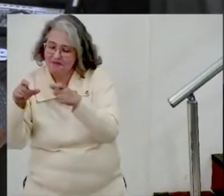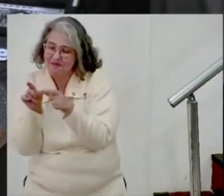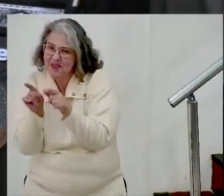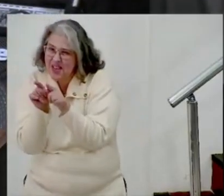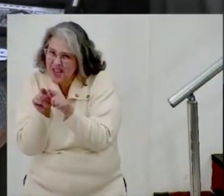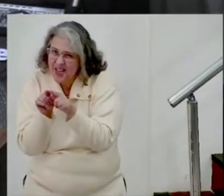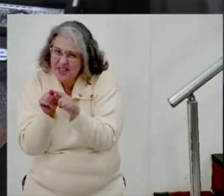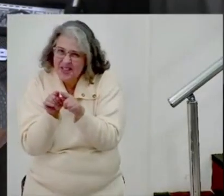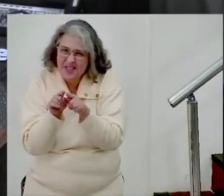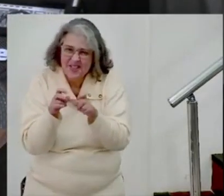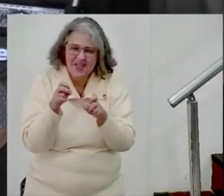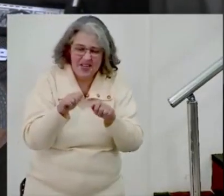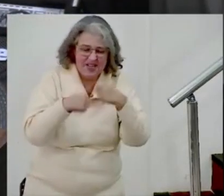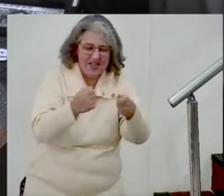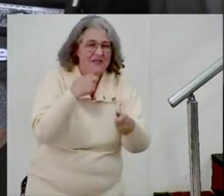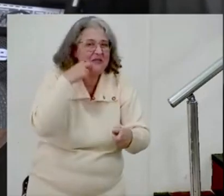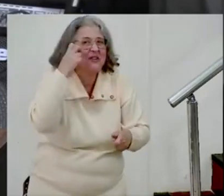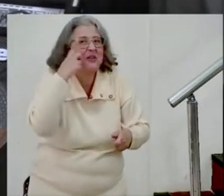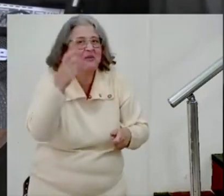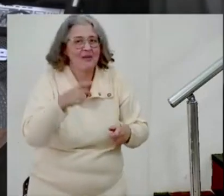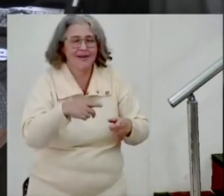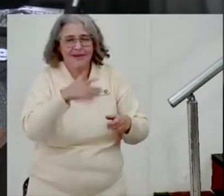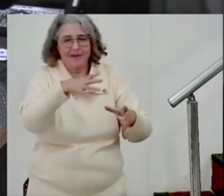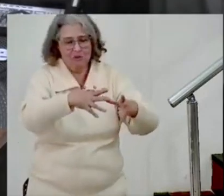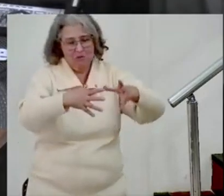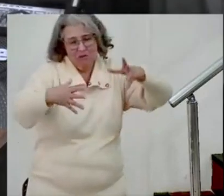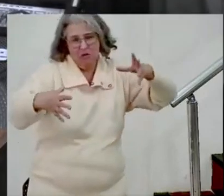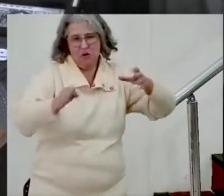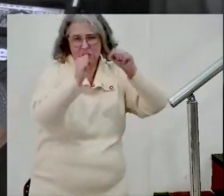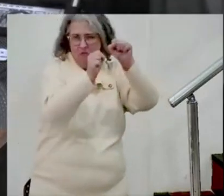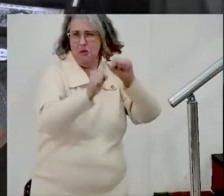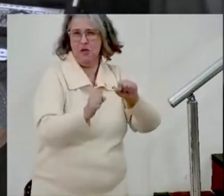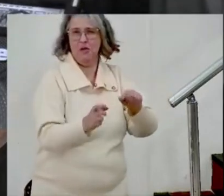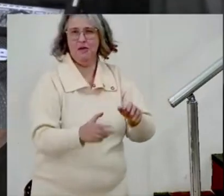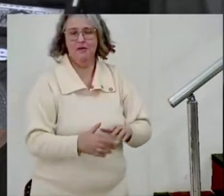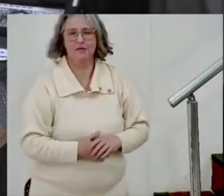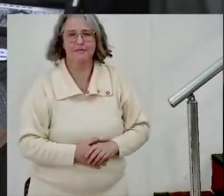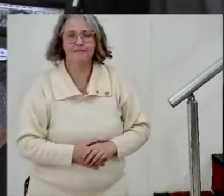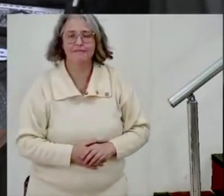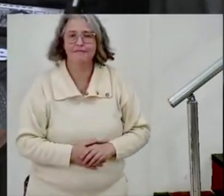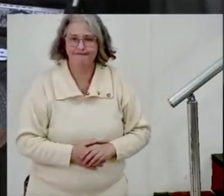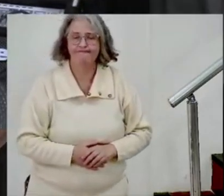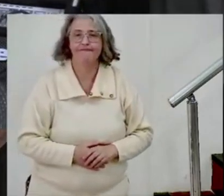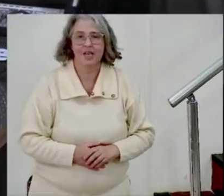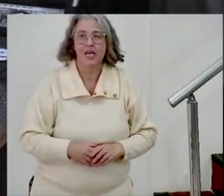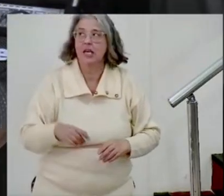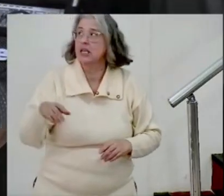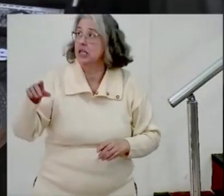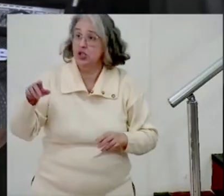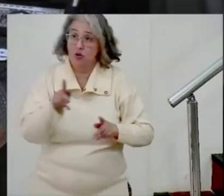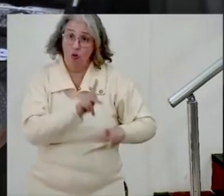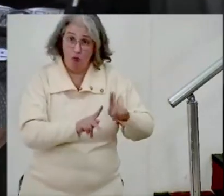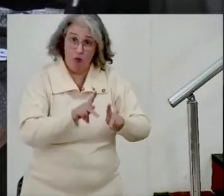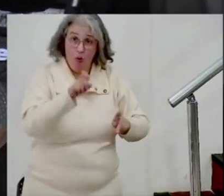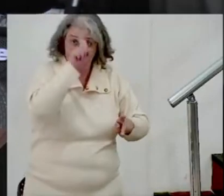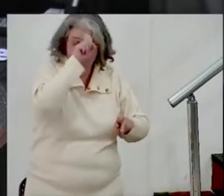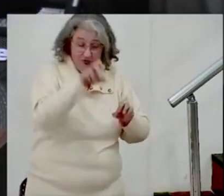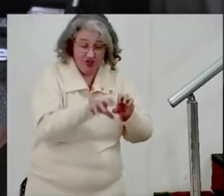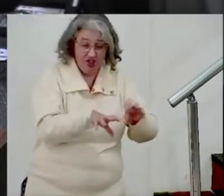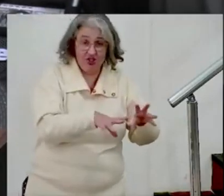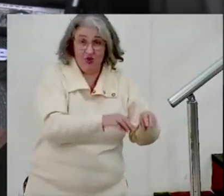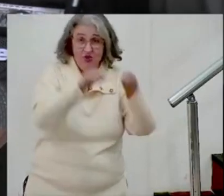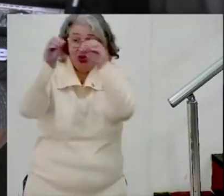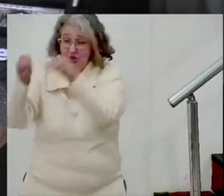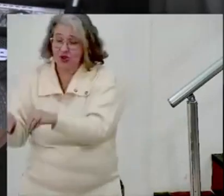povo fraco e pequeno, como o povo de Israel, e o tirou da maior nação do mundo, do Egito? Esse Deus que estava prestes a manifestar mais uma vez o